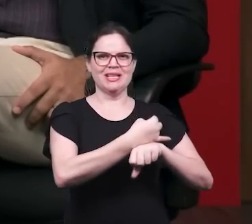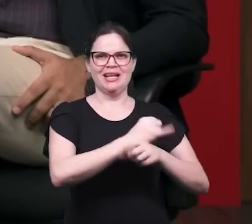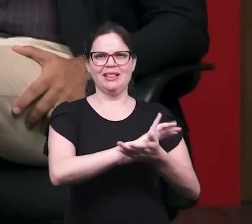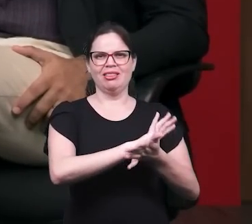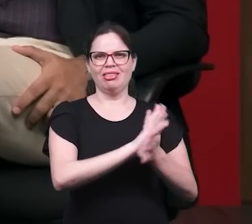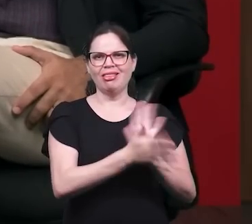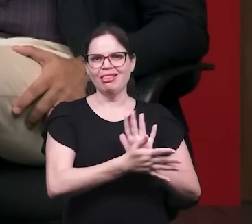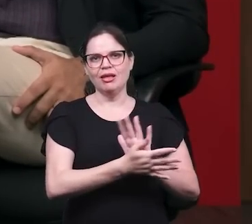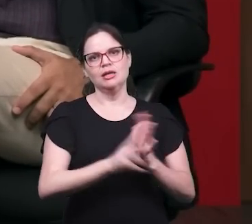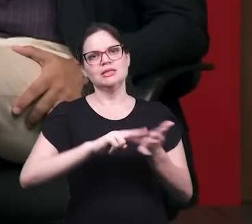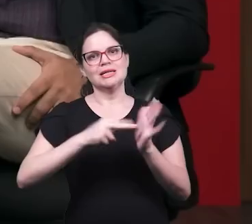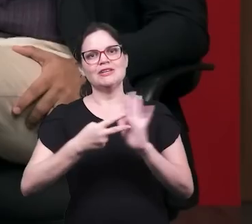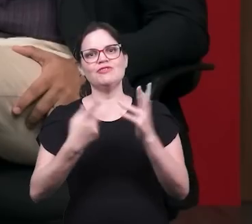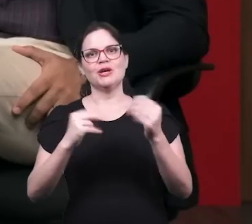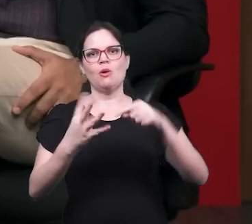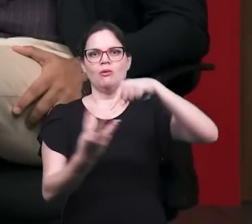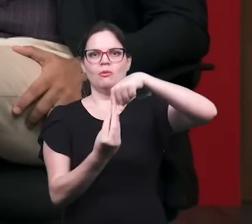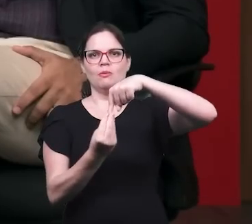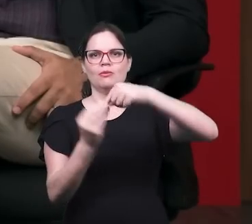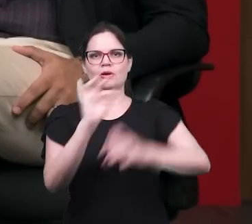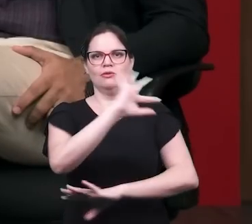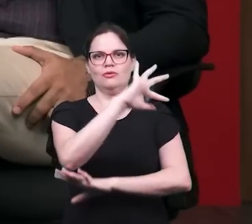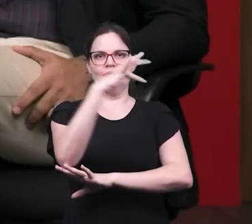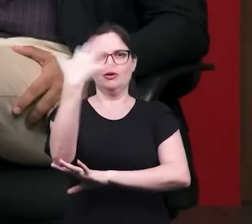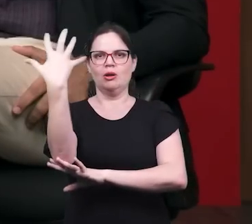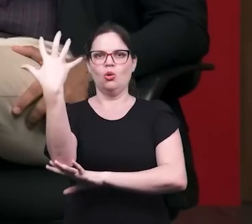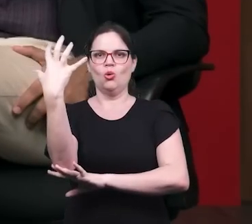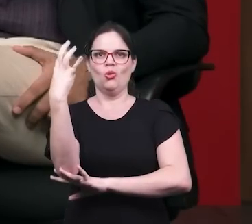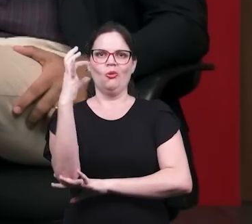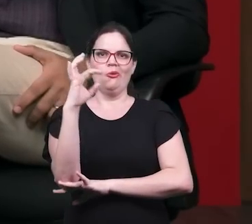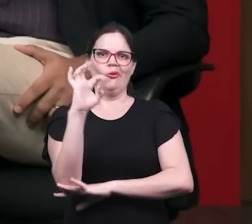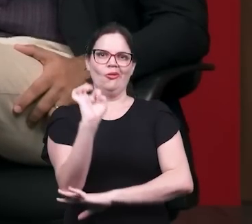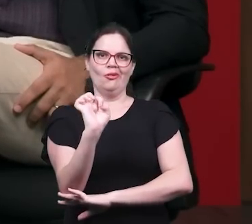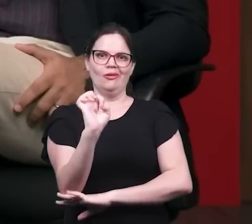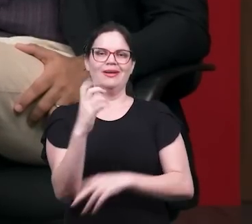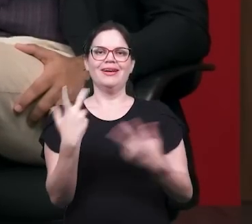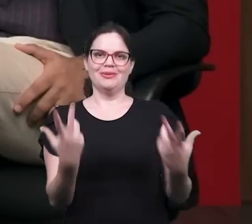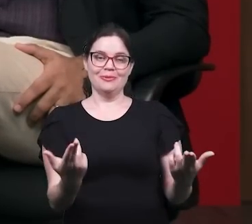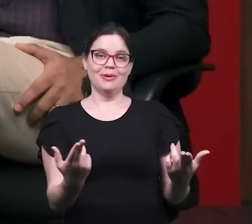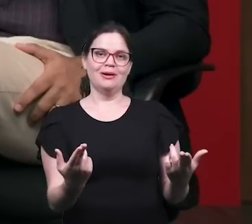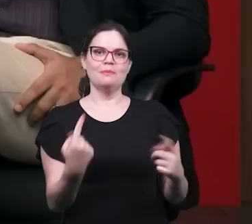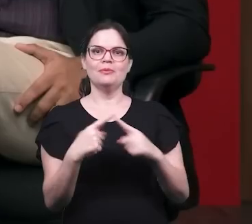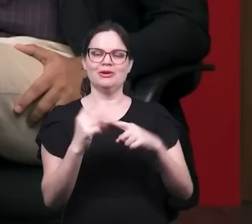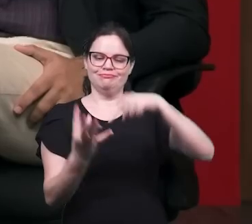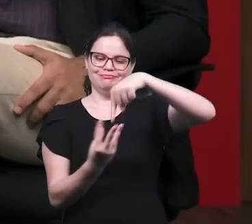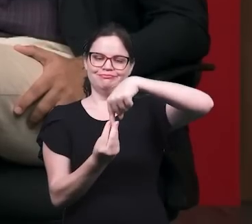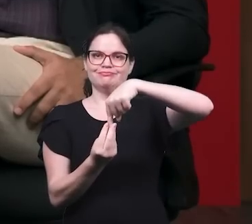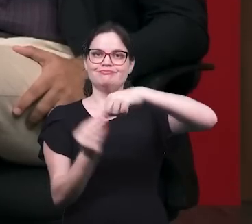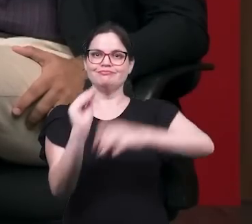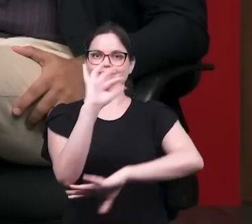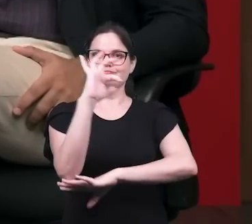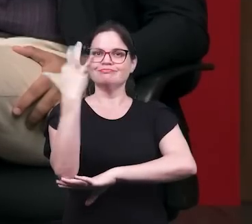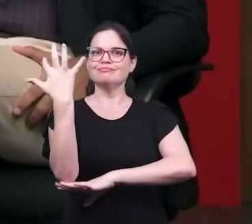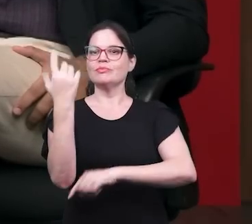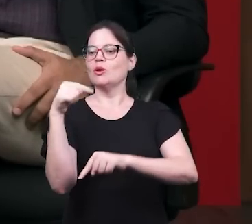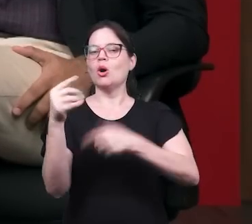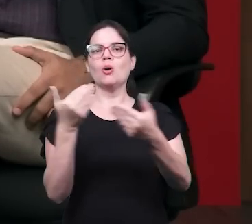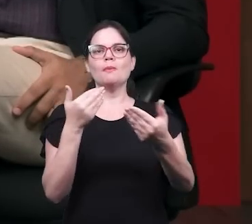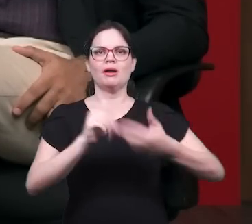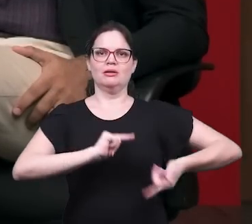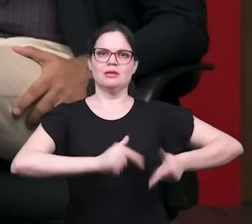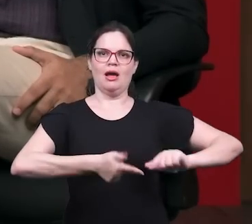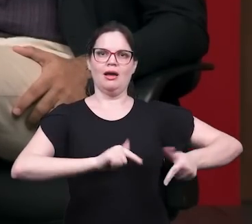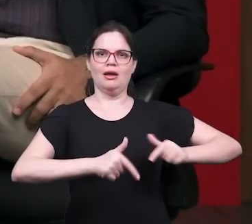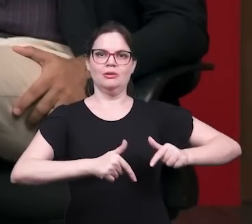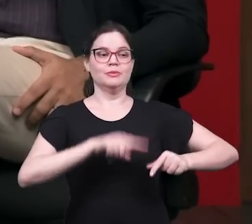Jerusalém, eles secaram a figueira. Não ficou impune, né? Sim. É uma coisa interessante que Tito, ele começou